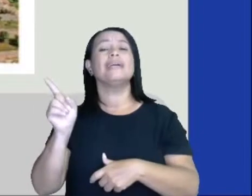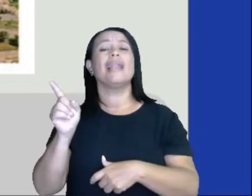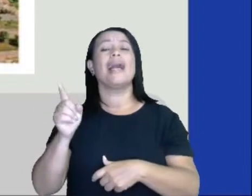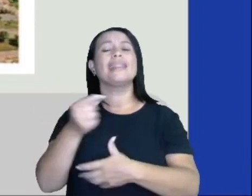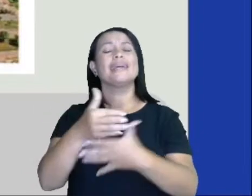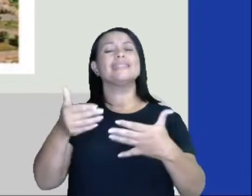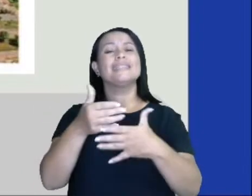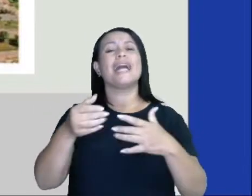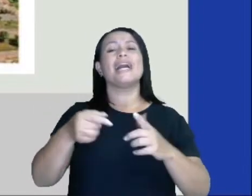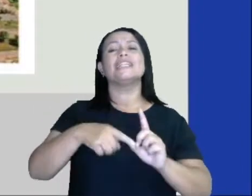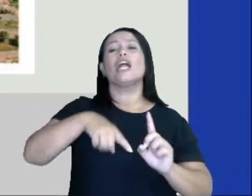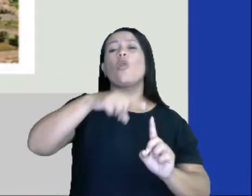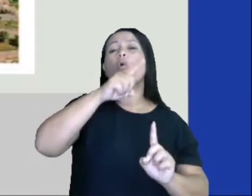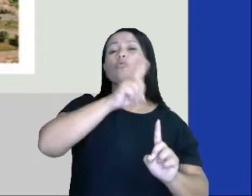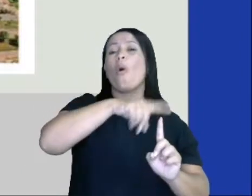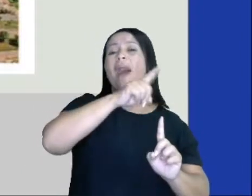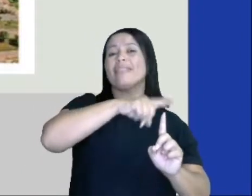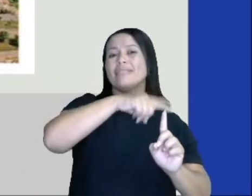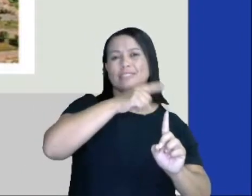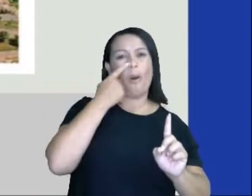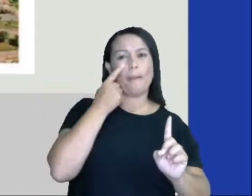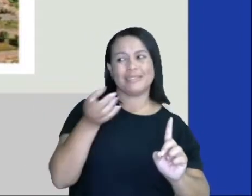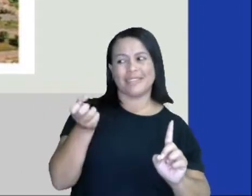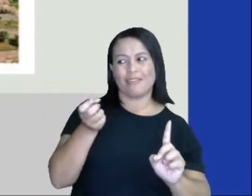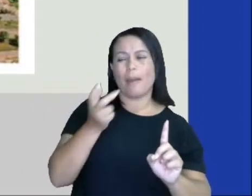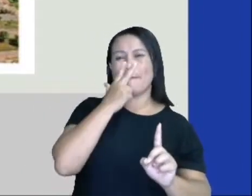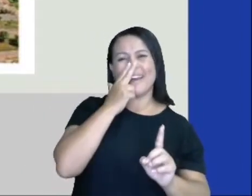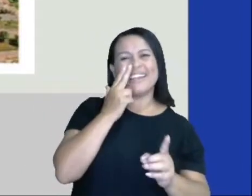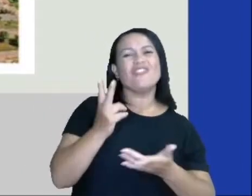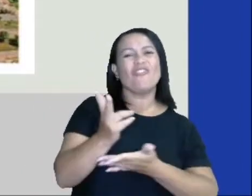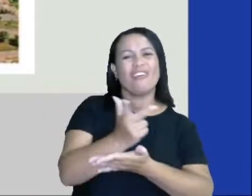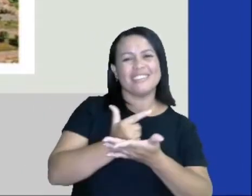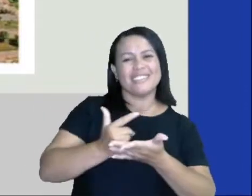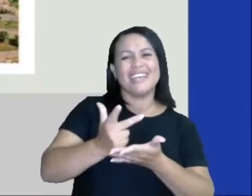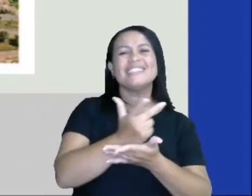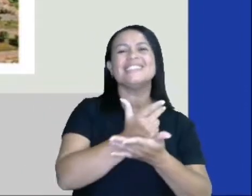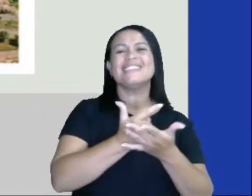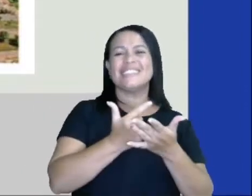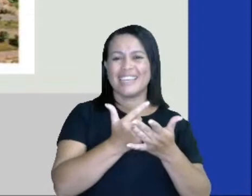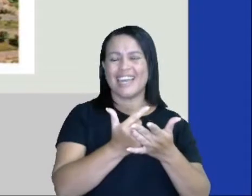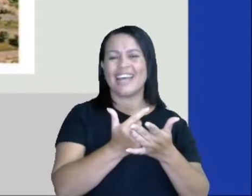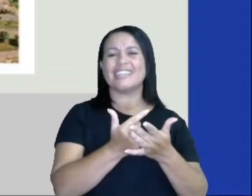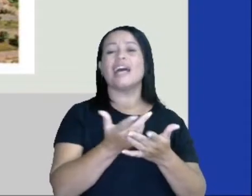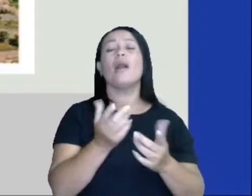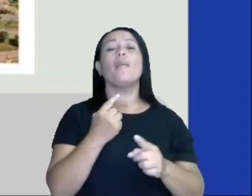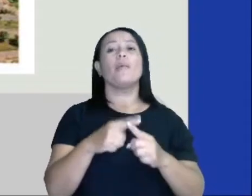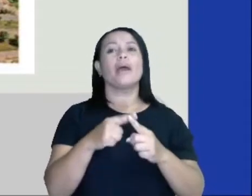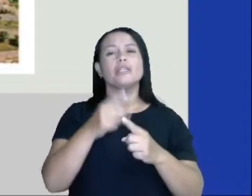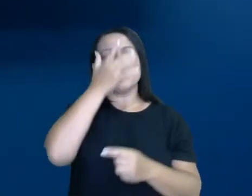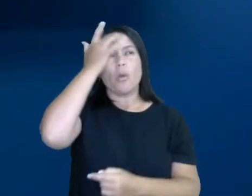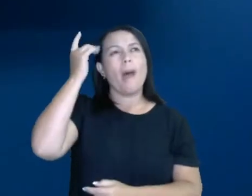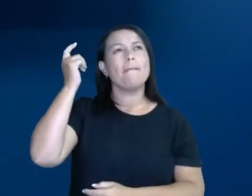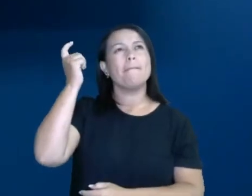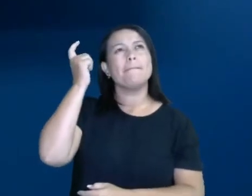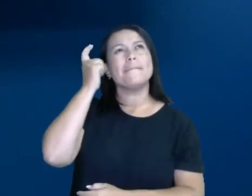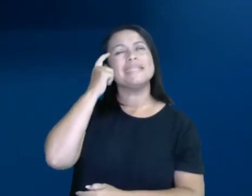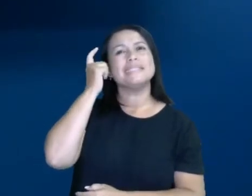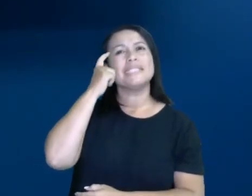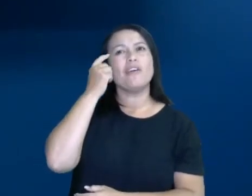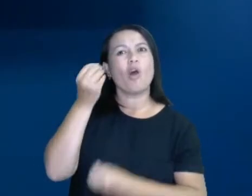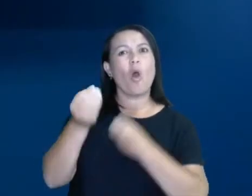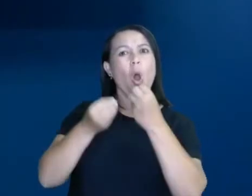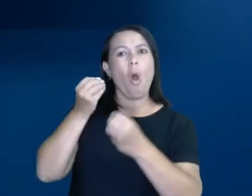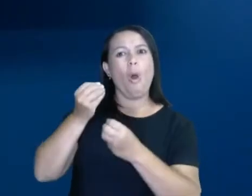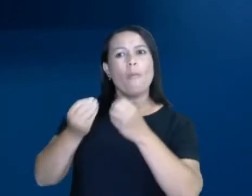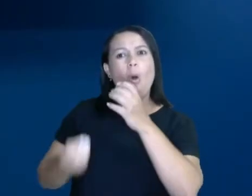que a cidade foi desenhada, pessoal. Né? Porque foi mesmo, né? Por arquitetos e engenheiros que pensaram em como iriam construir